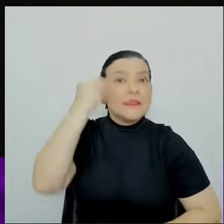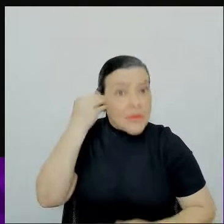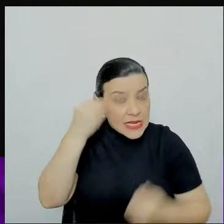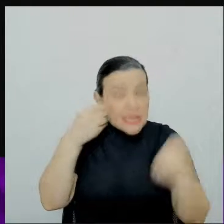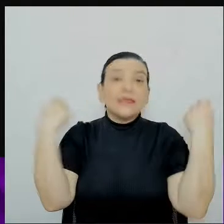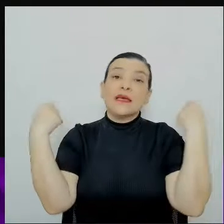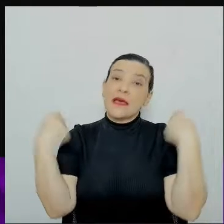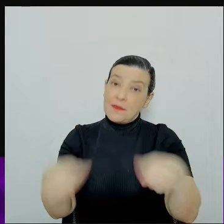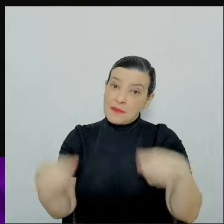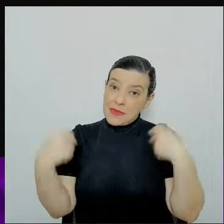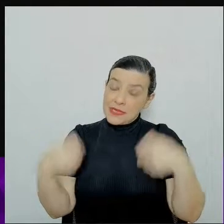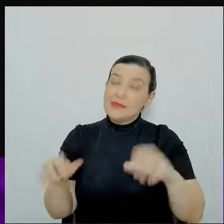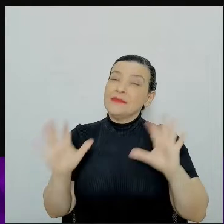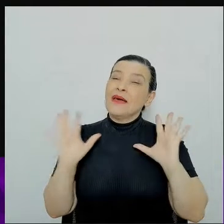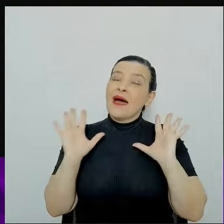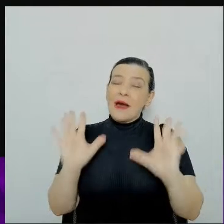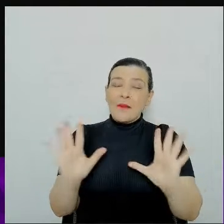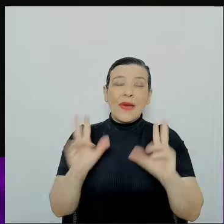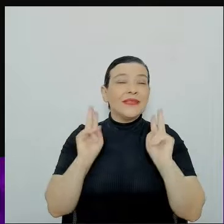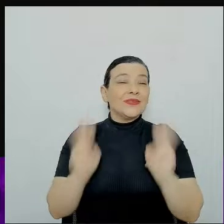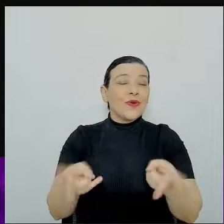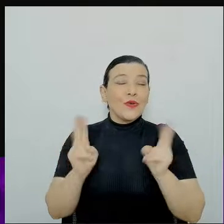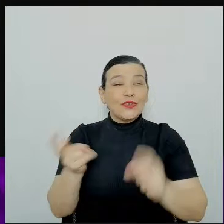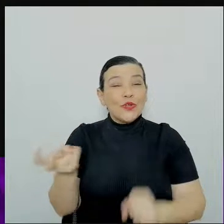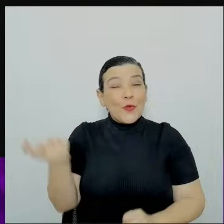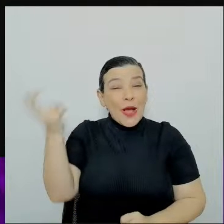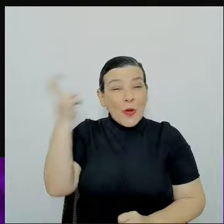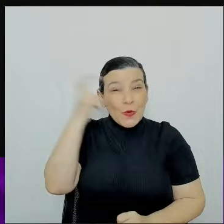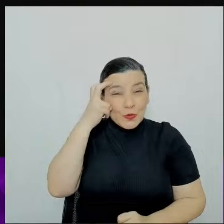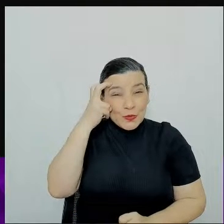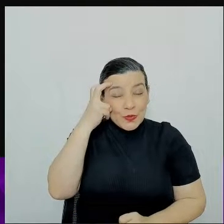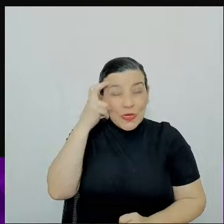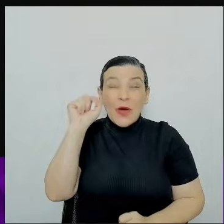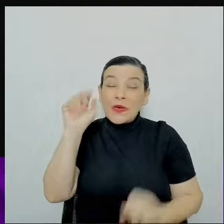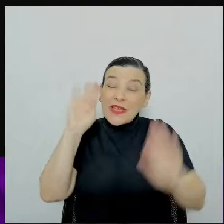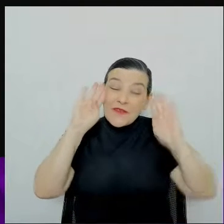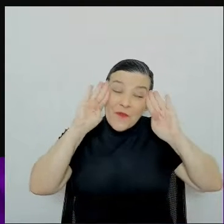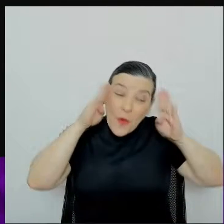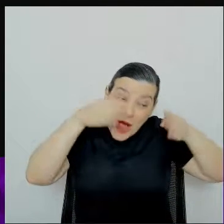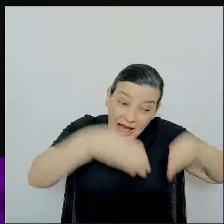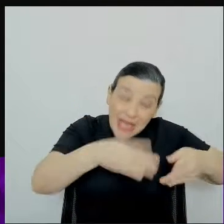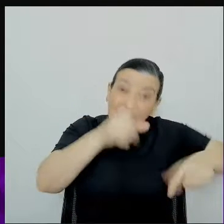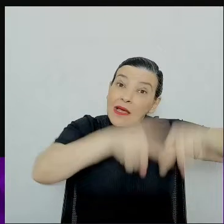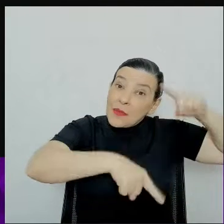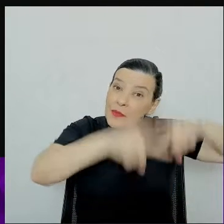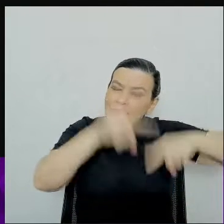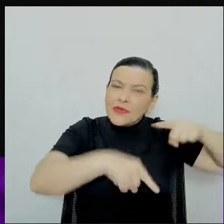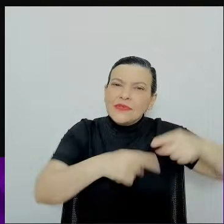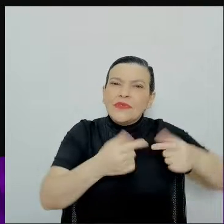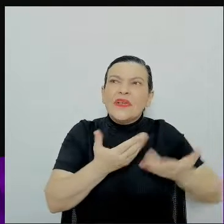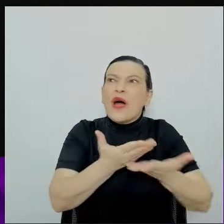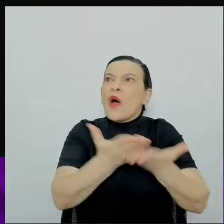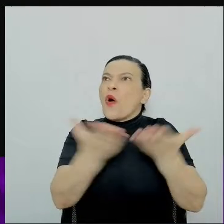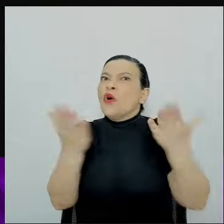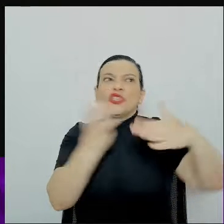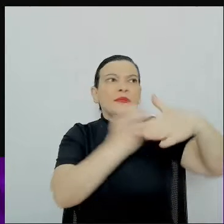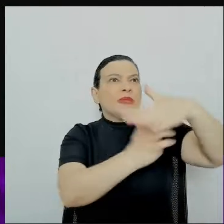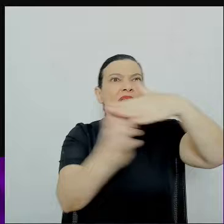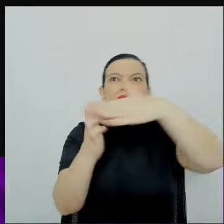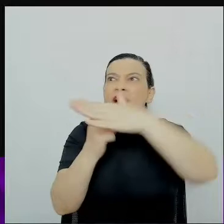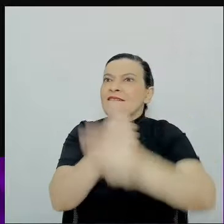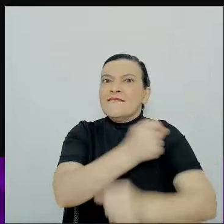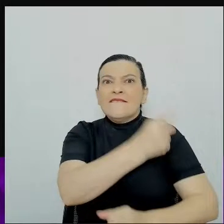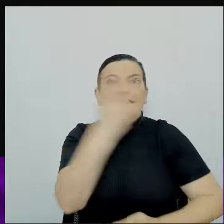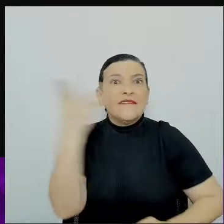temos uma cultura profundamente enraizada no produto. Se a gente parar para olhar para tanta empresa que tem no mercado, a gente ainda pode ver que